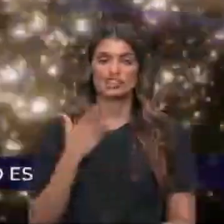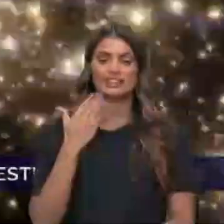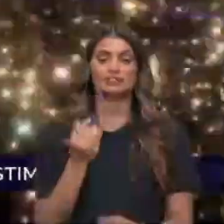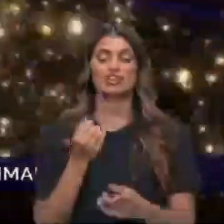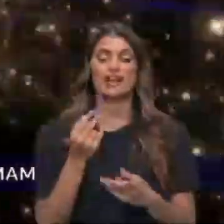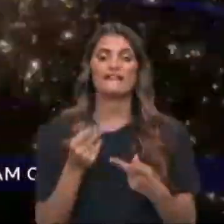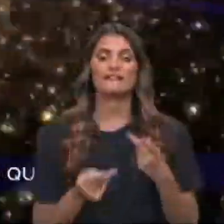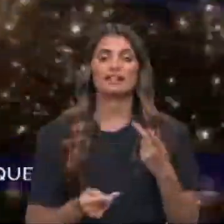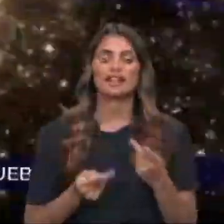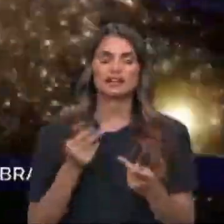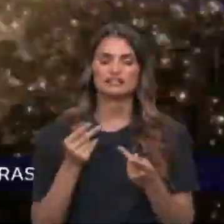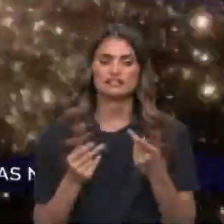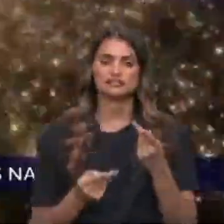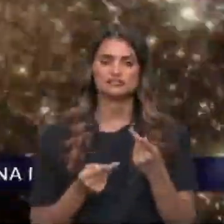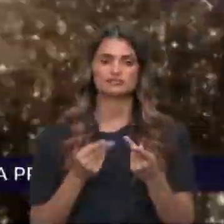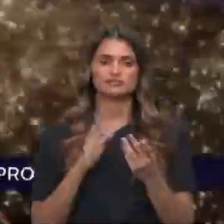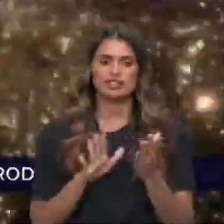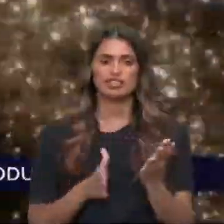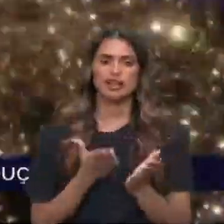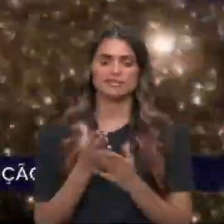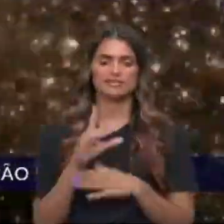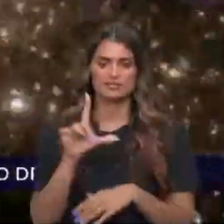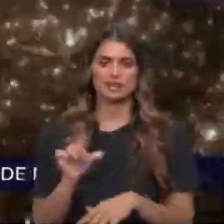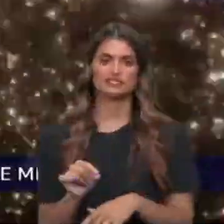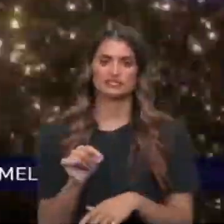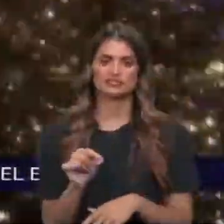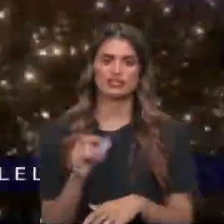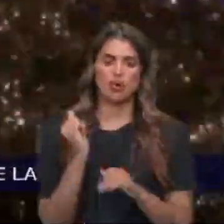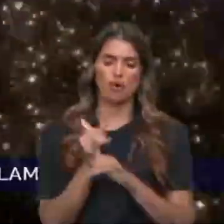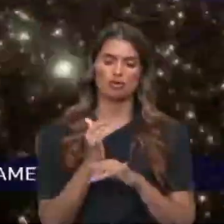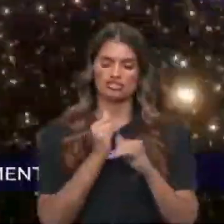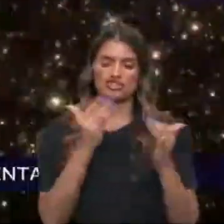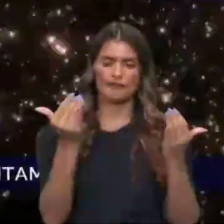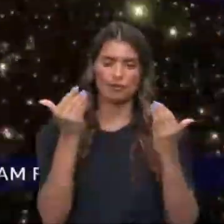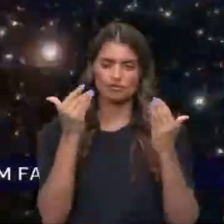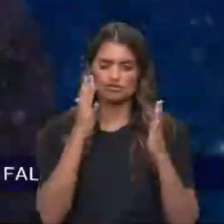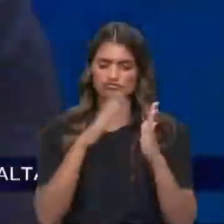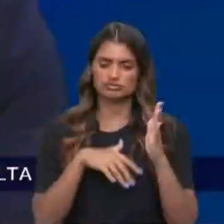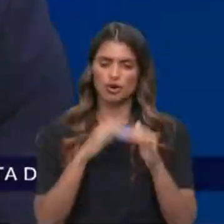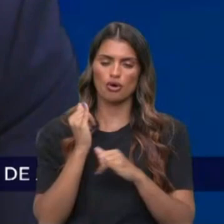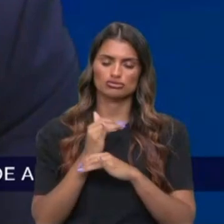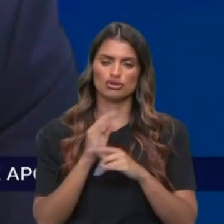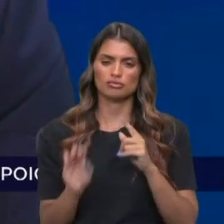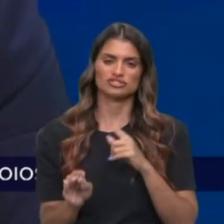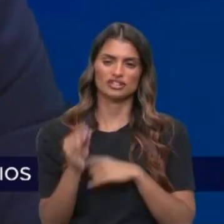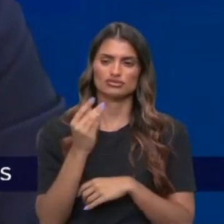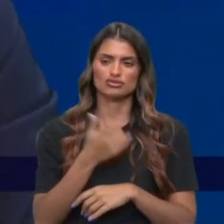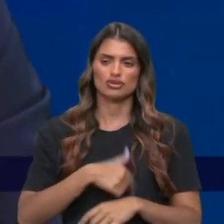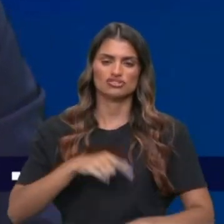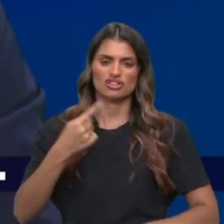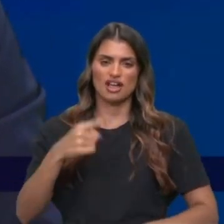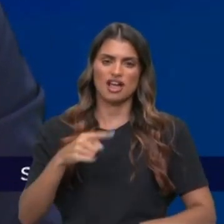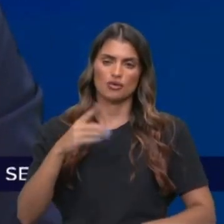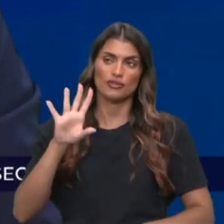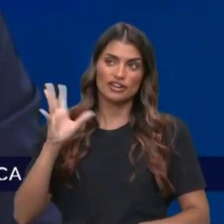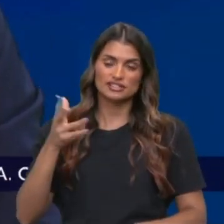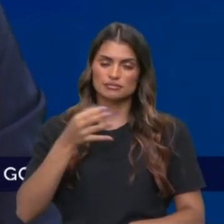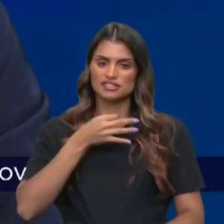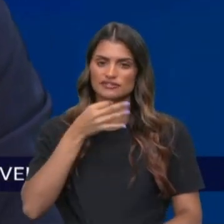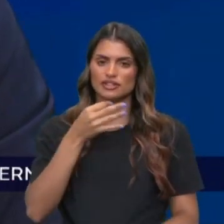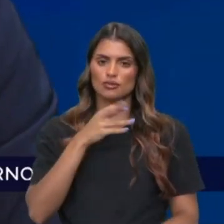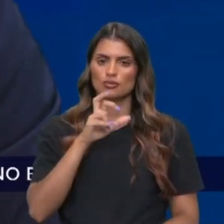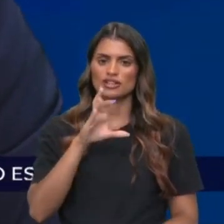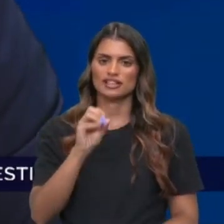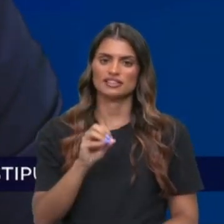é esta energia escura, este instrumento dá também muitos outros dados de muitos outros objetos que nós temos no nosso universo. Olha, estamos a falar de